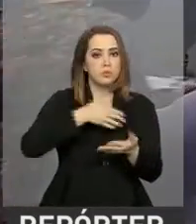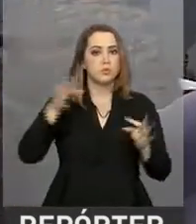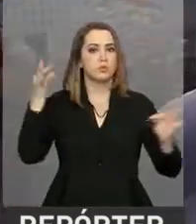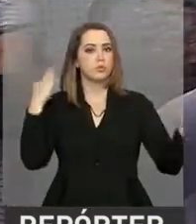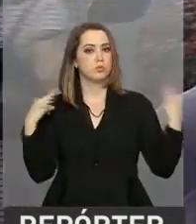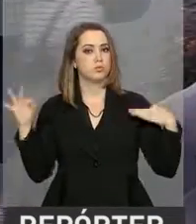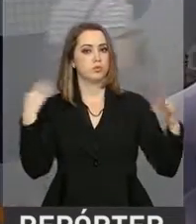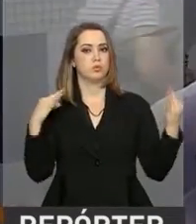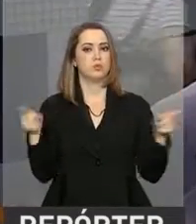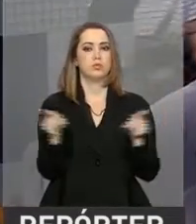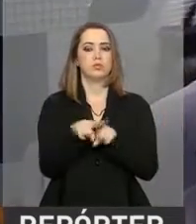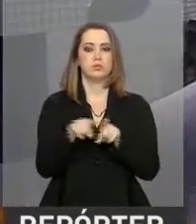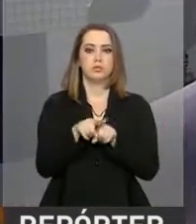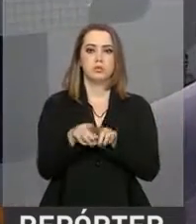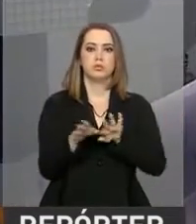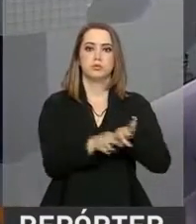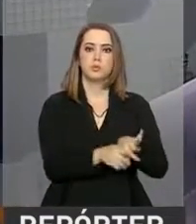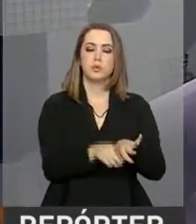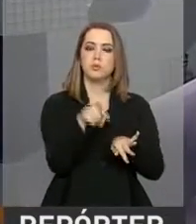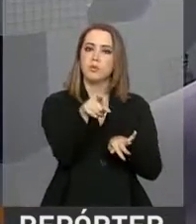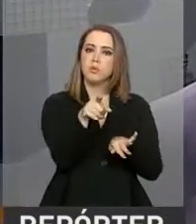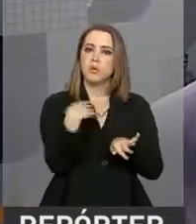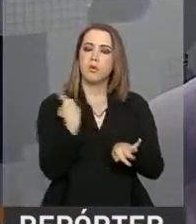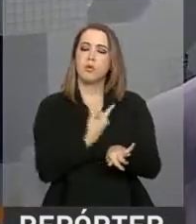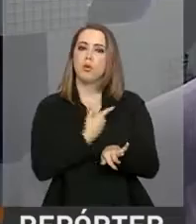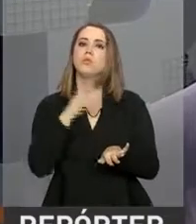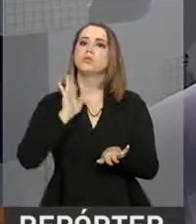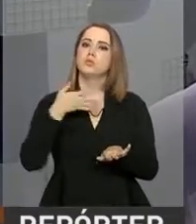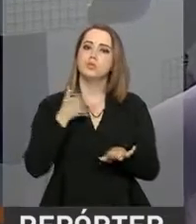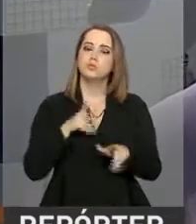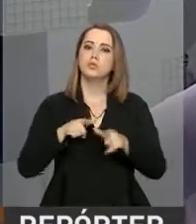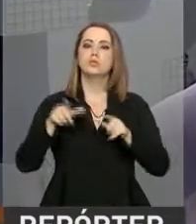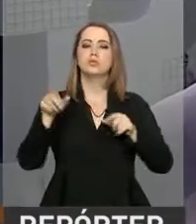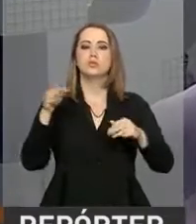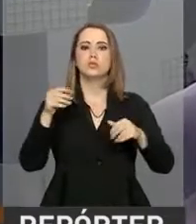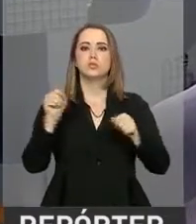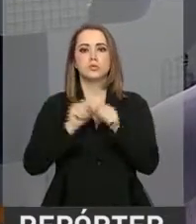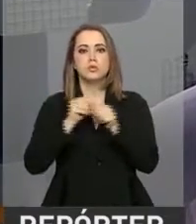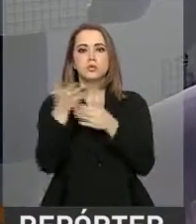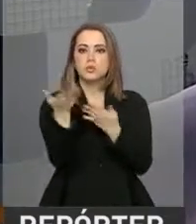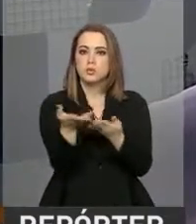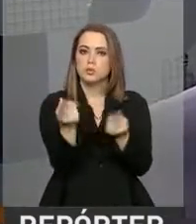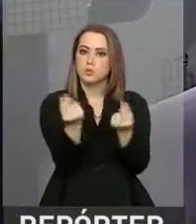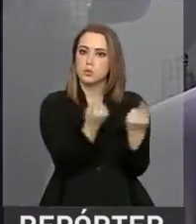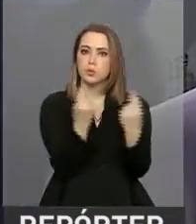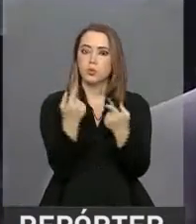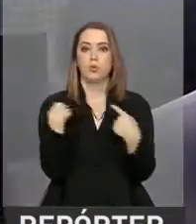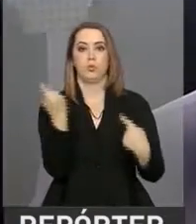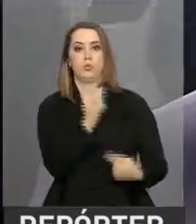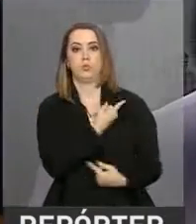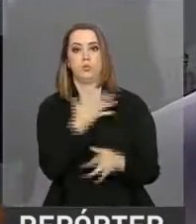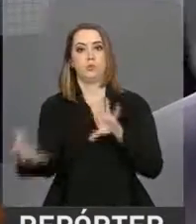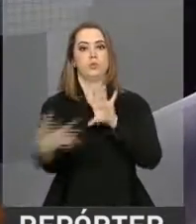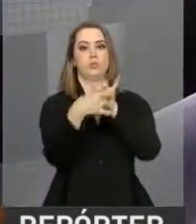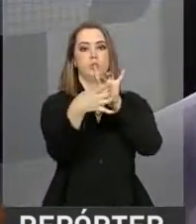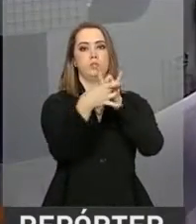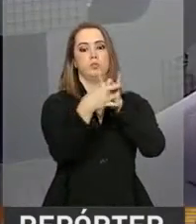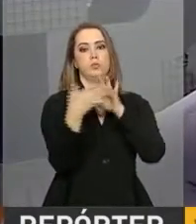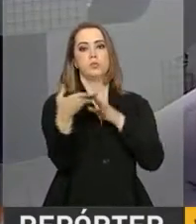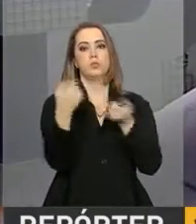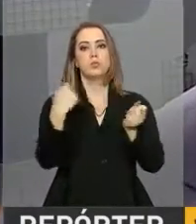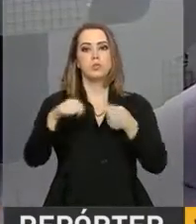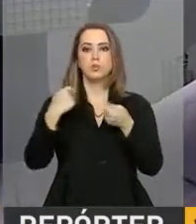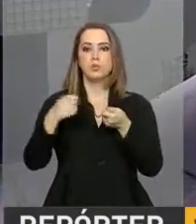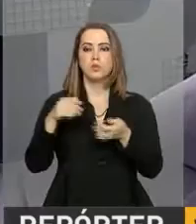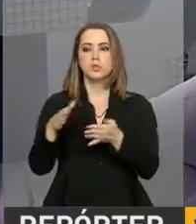estamos fazendo isso nos Jogos Olímpicos, dizendo ao mundo que nós somos um participante importante. Agora nós temos que convidar para que os